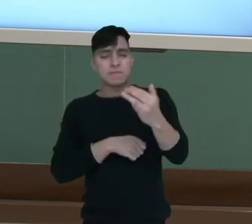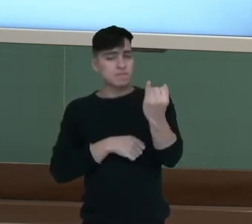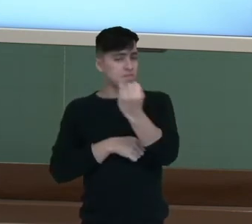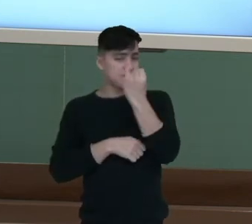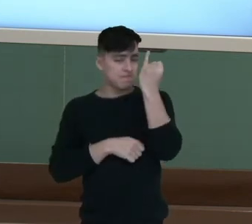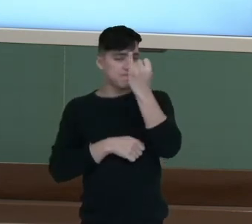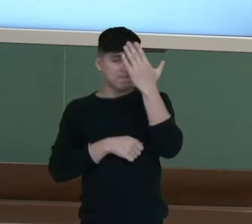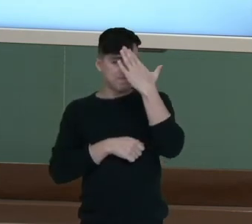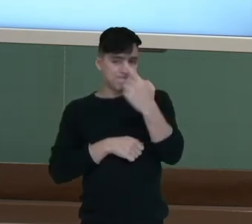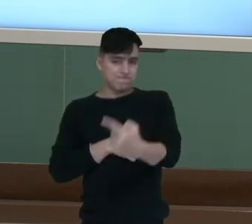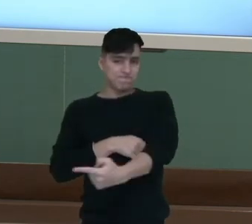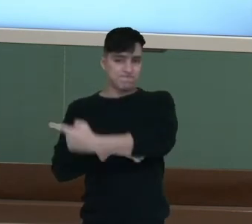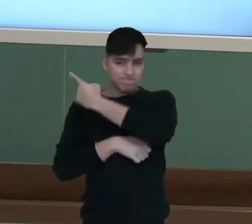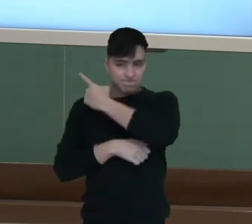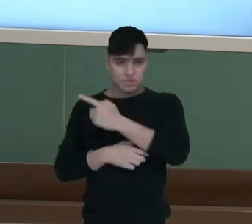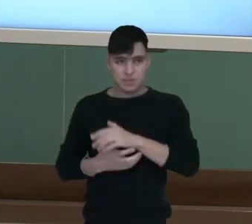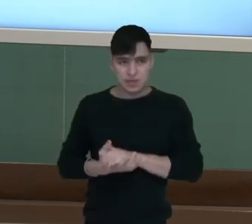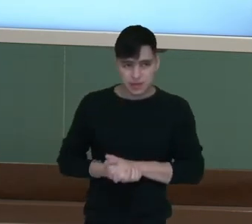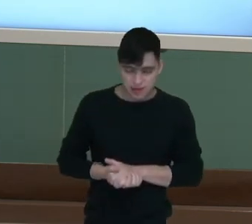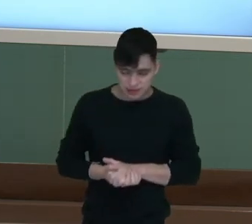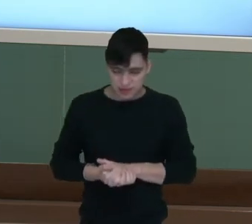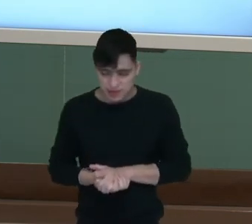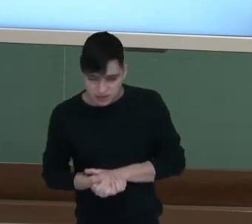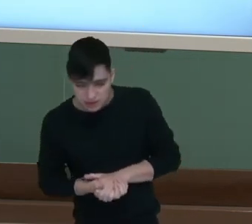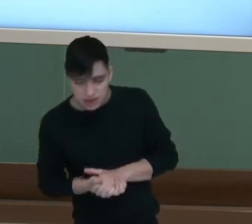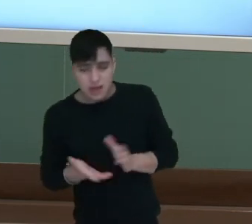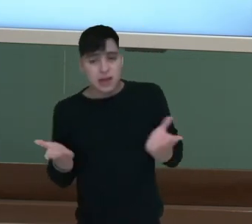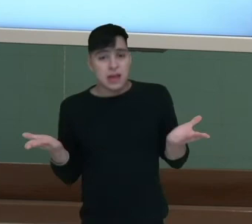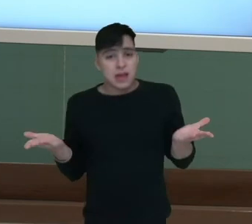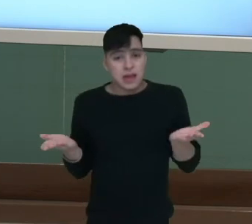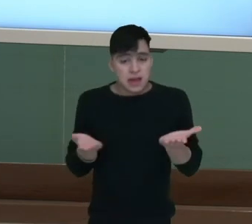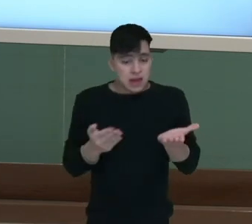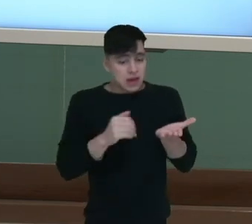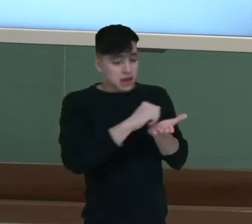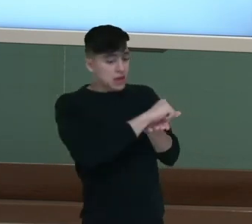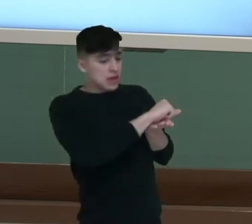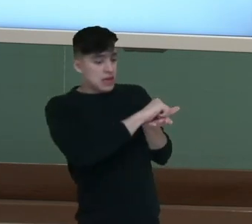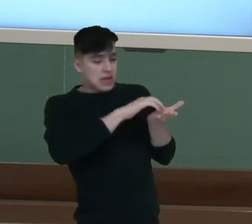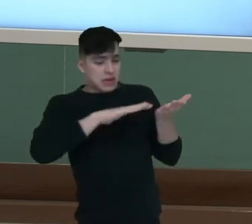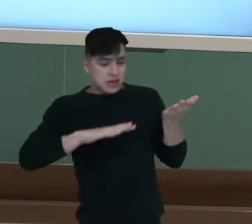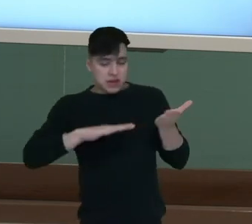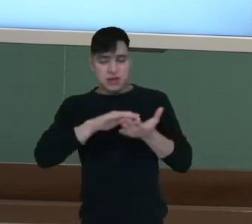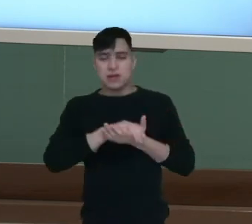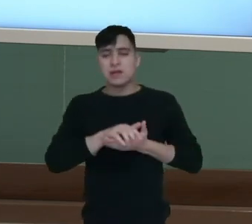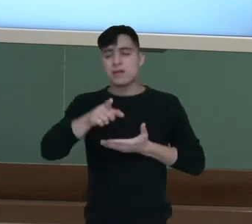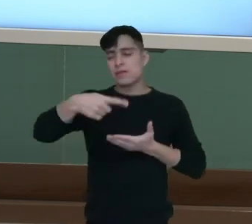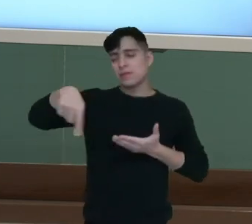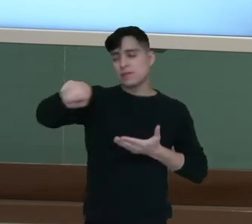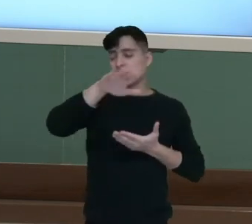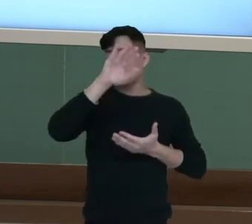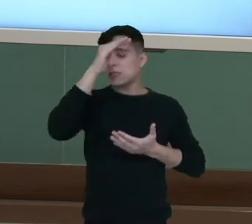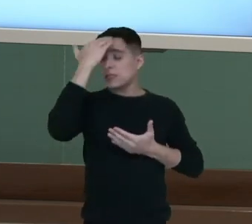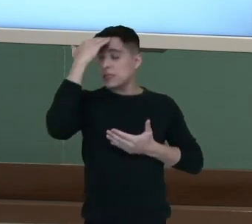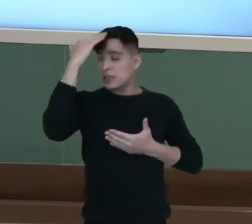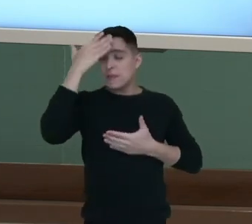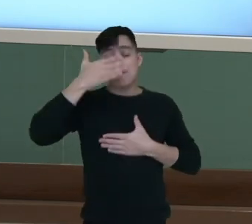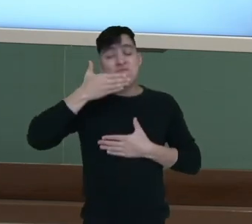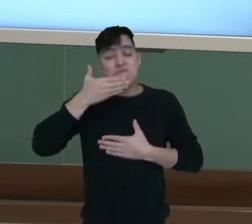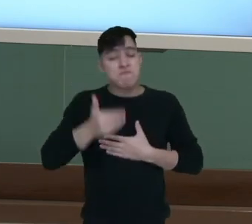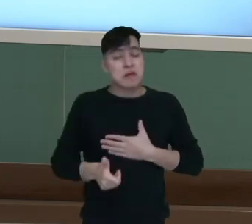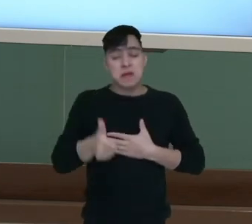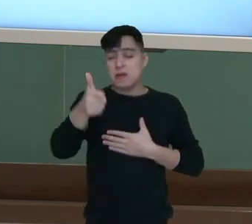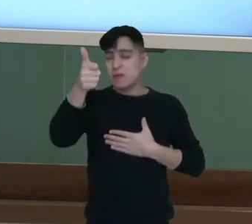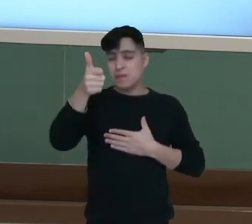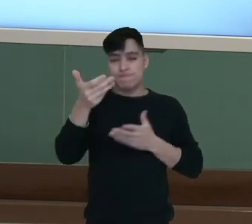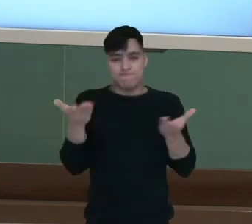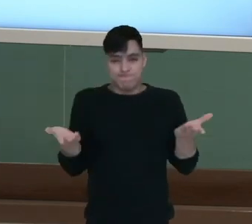válida. Ok? Bem, eu vou fazer com vocês aqui uma atividade, tá? Para vocês poderem entender um pouquinho melhor essa questão